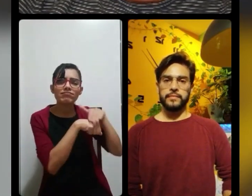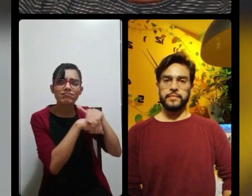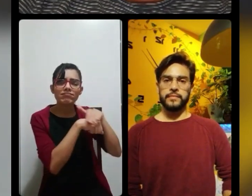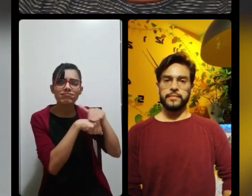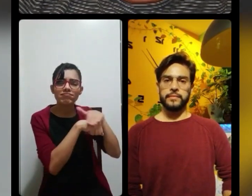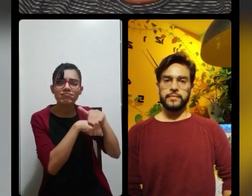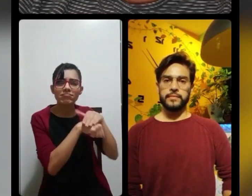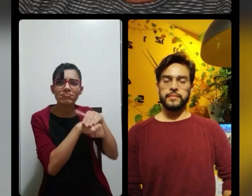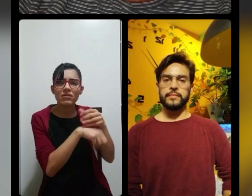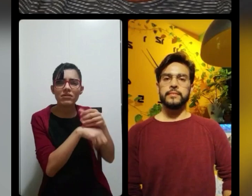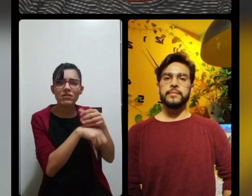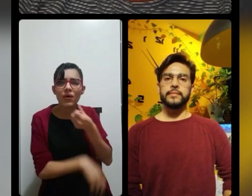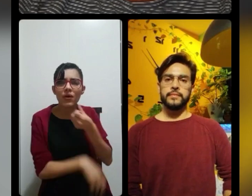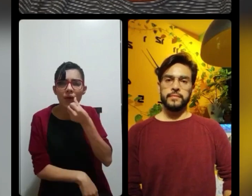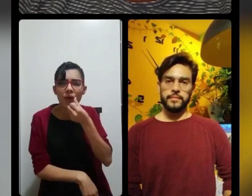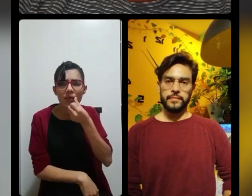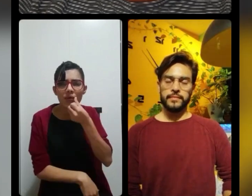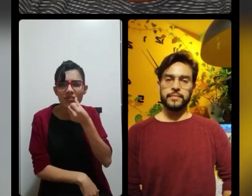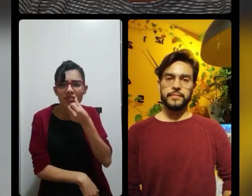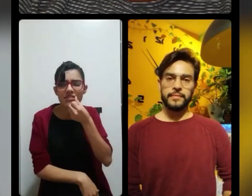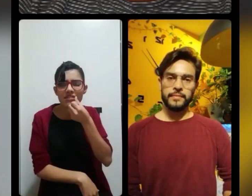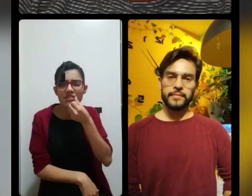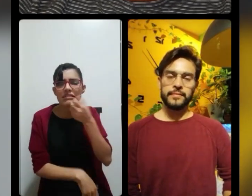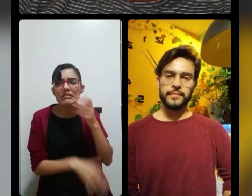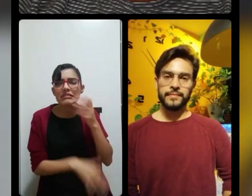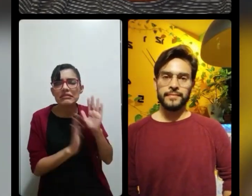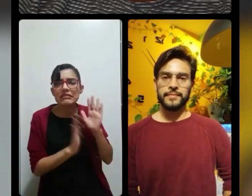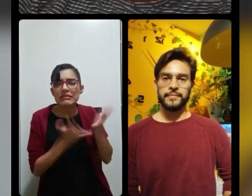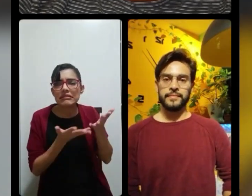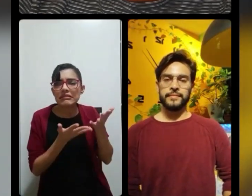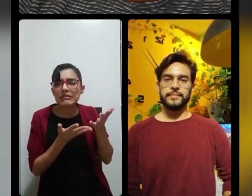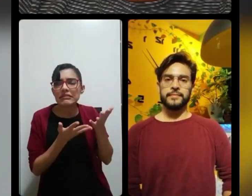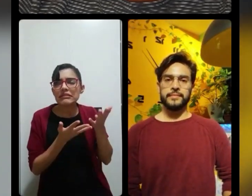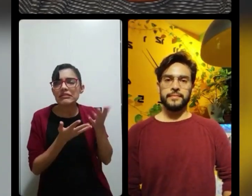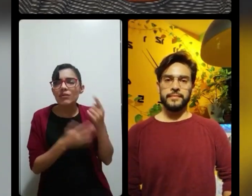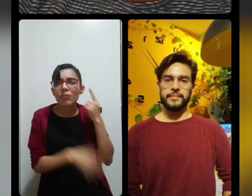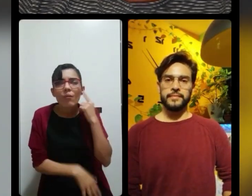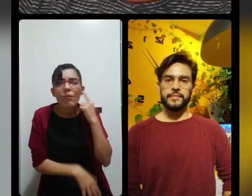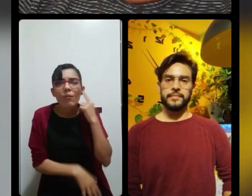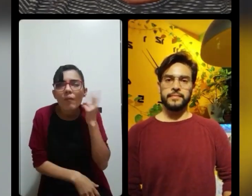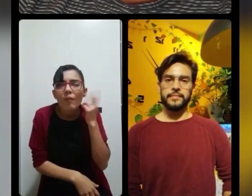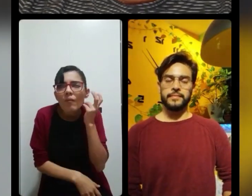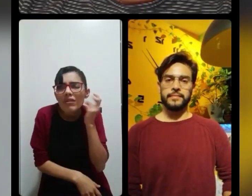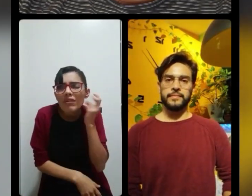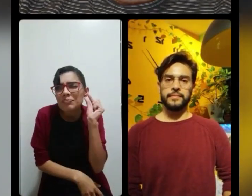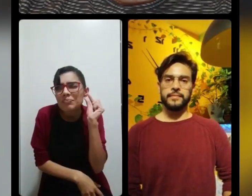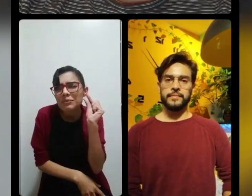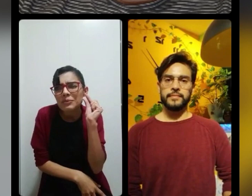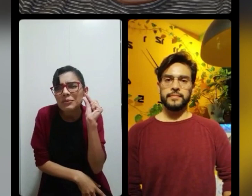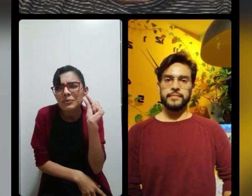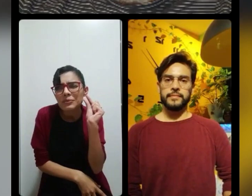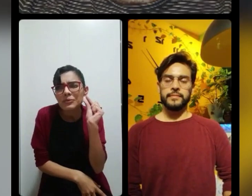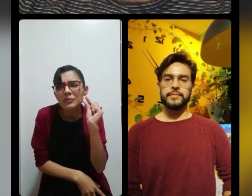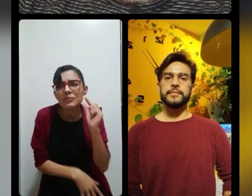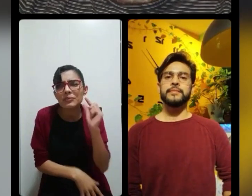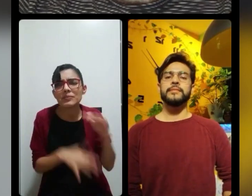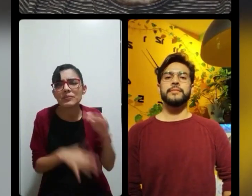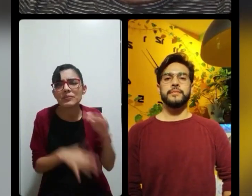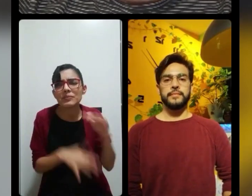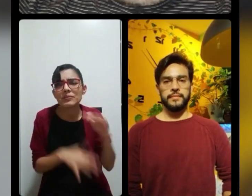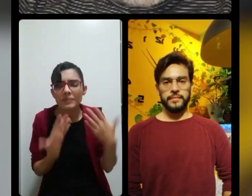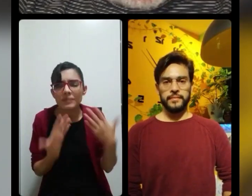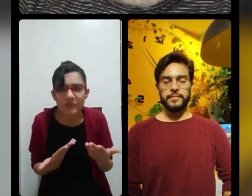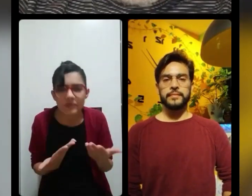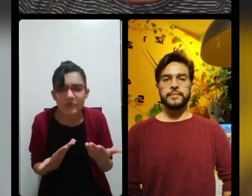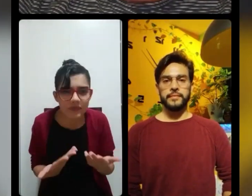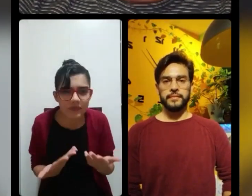surdez avançado, ele acabou dizendo que havia recebido a notícia da editora Melhoramentos, que ia sair